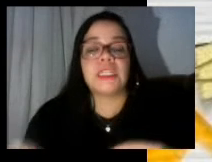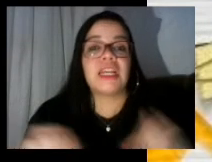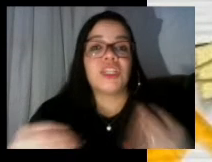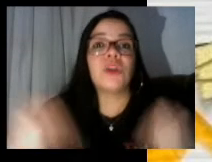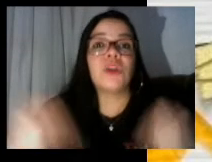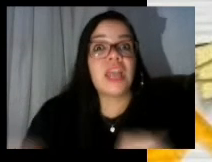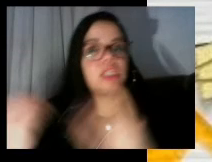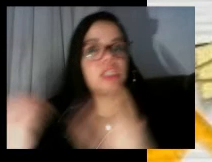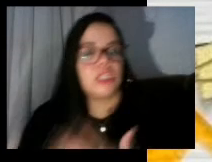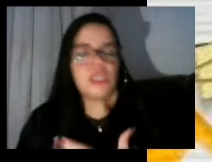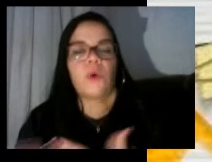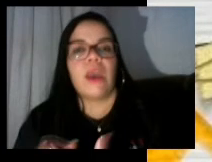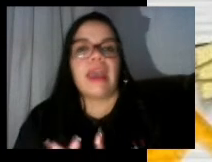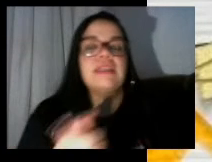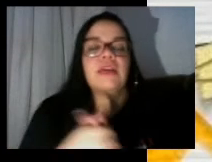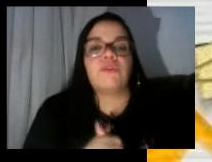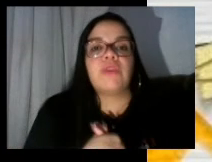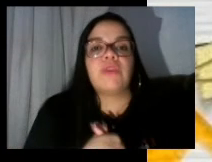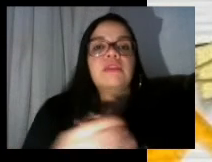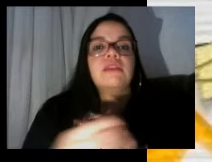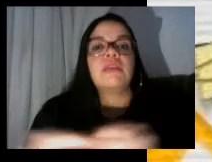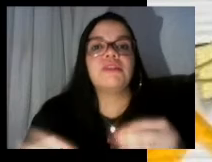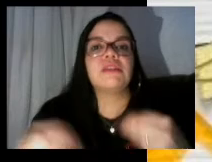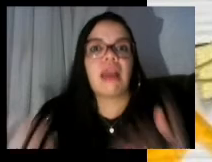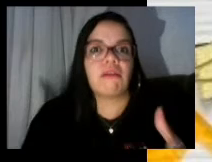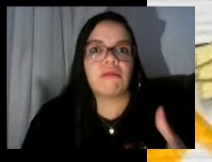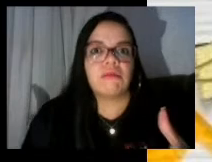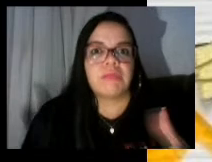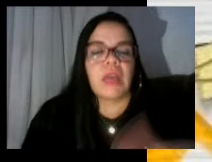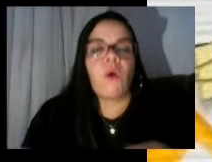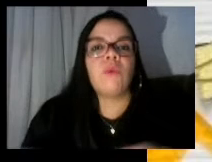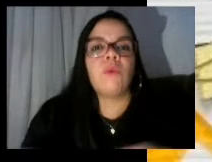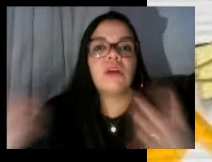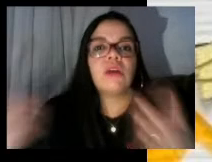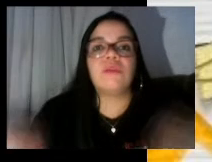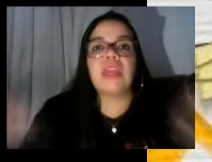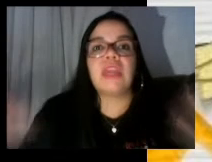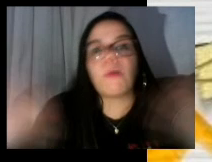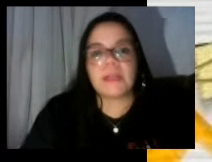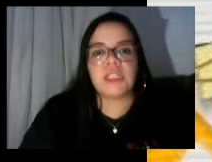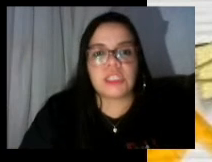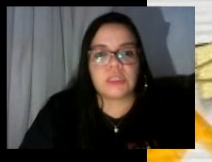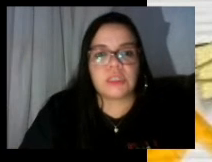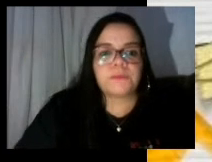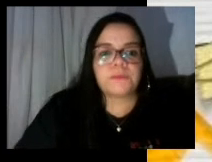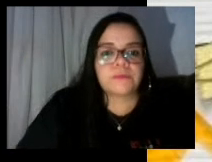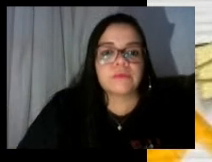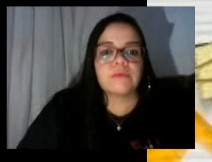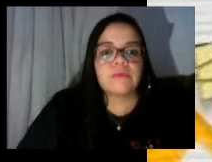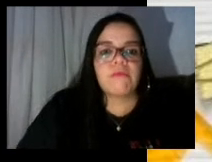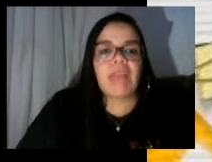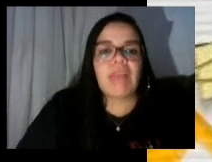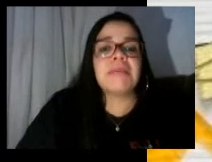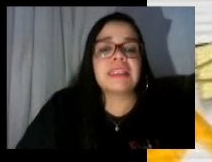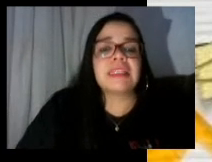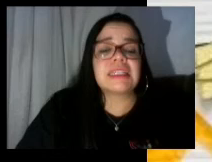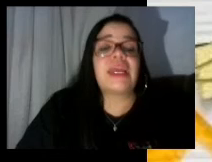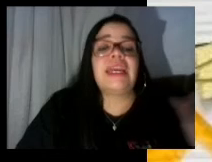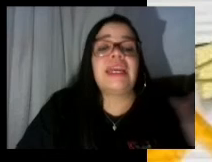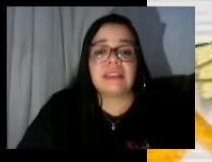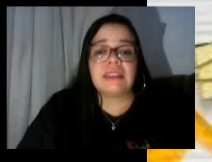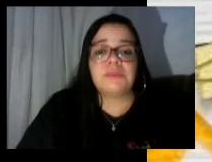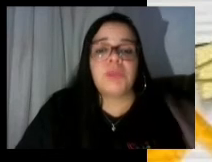roupas deles, quando eles tinham, elas eram feitas sempre de saco. Ou então nem roupa eles tinham. A